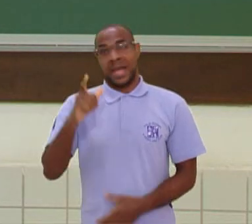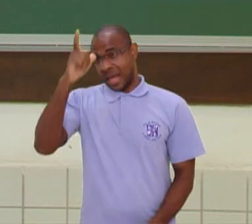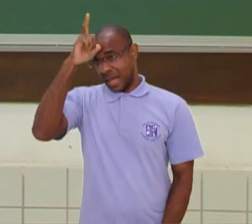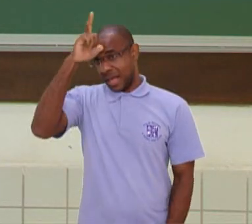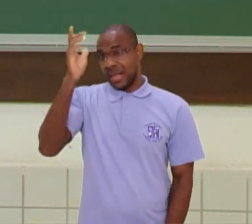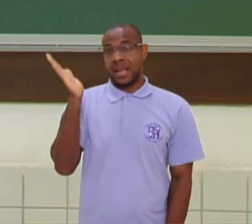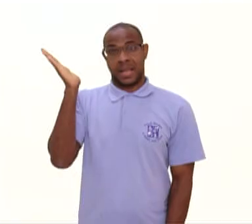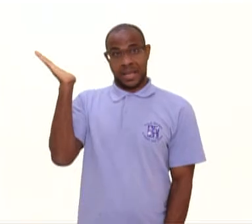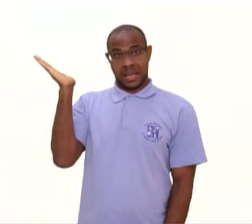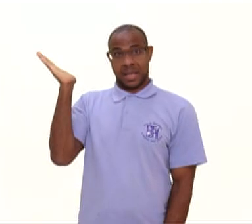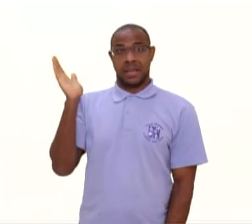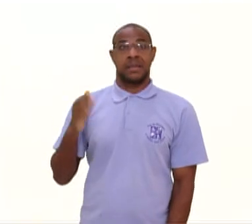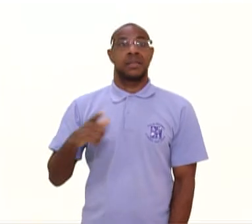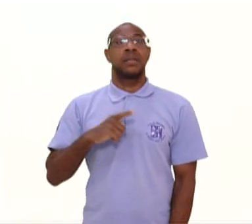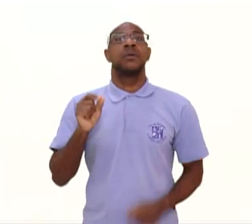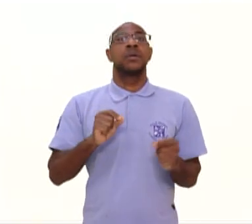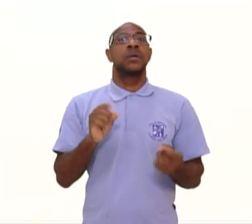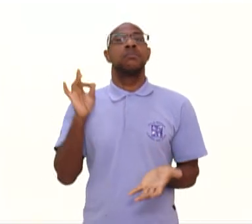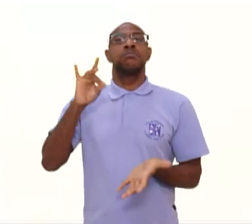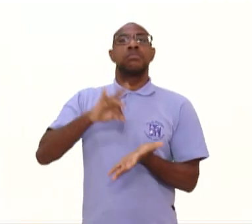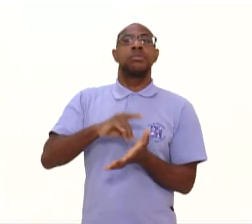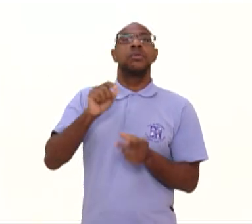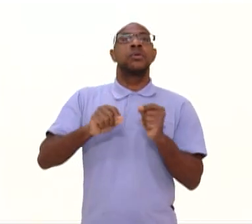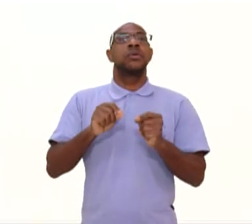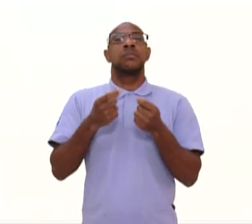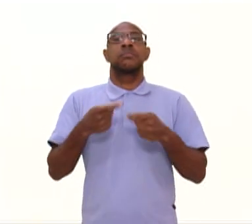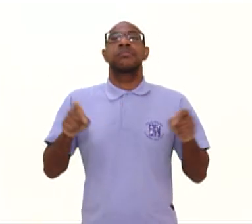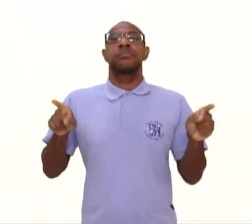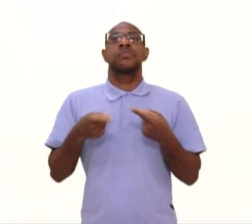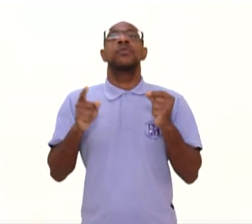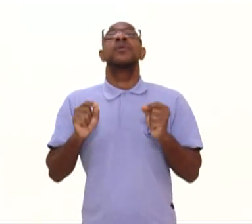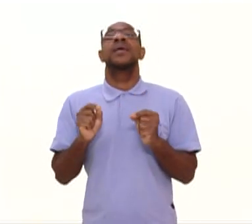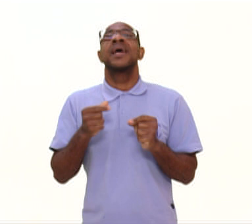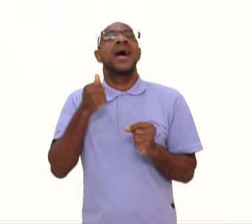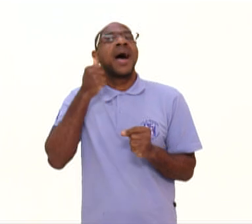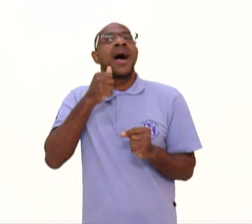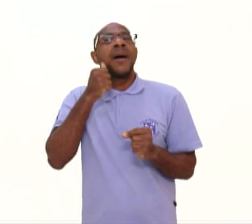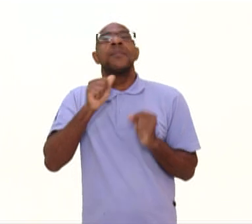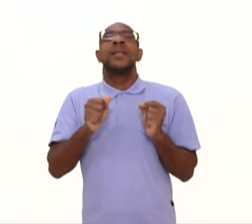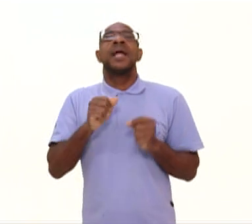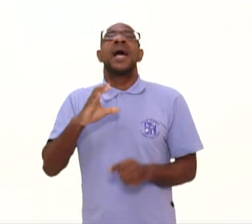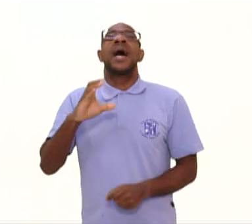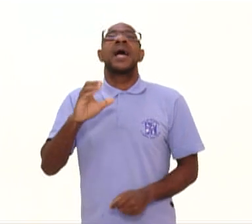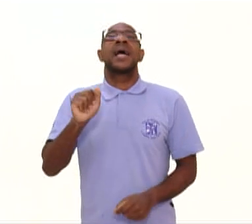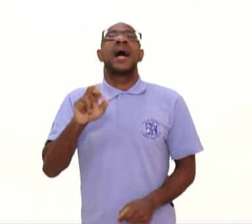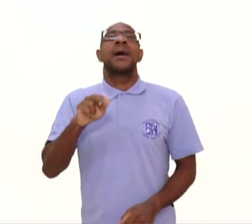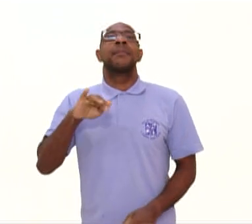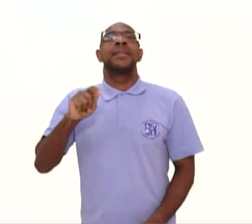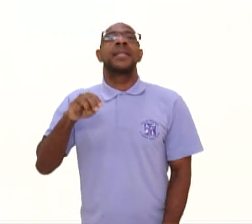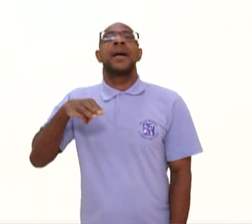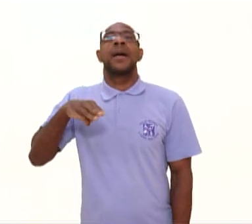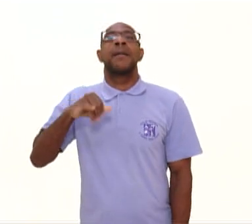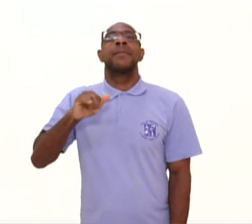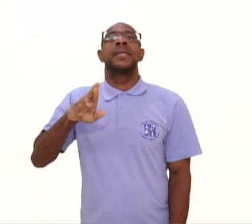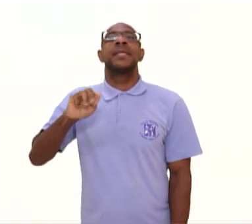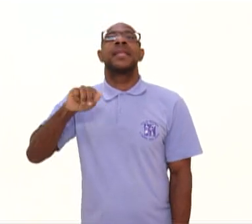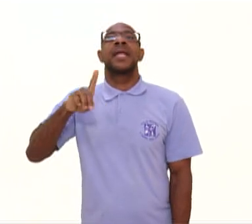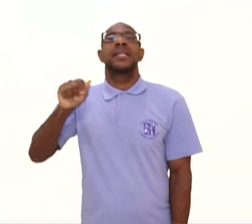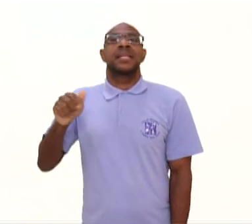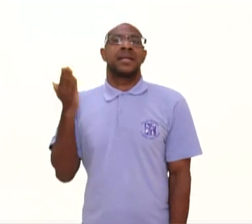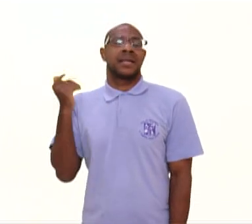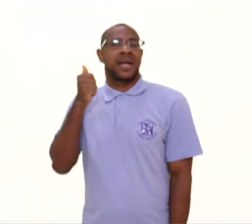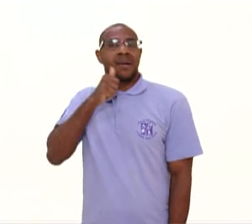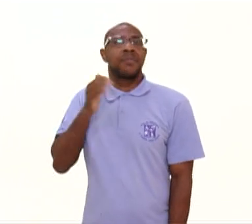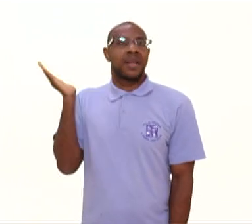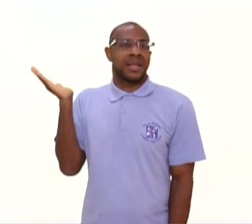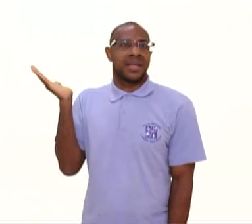Então, teve a consolidação musical de Carmina Burana, utilizando um órgão como composição da mesma. Então,